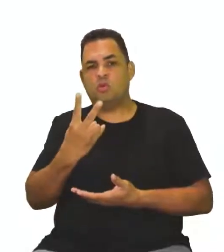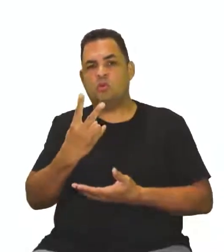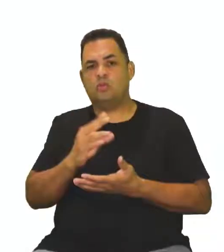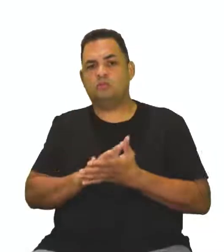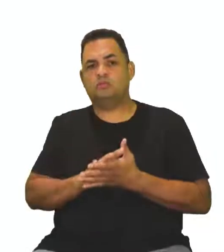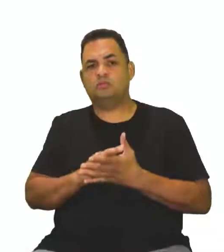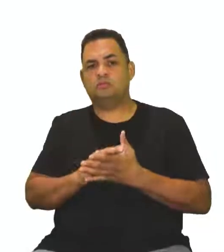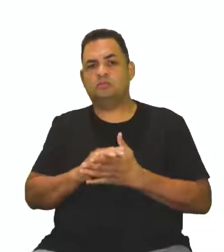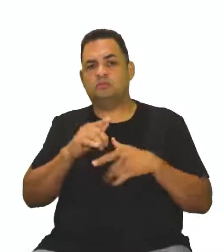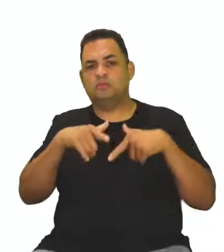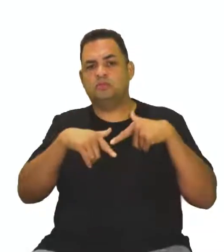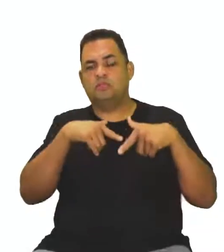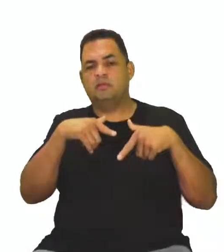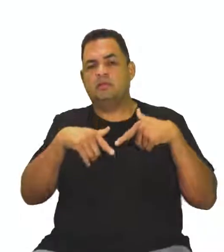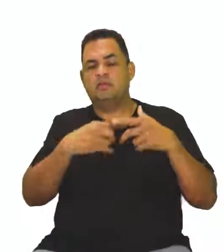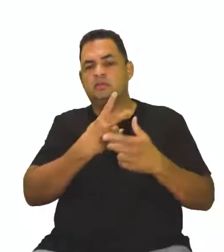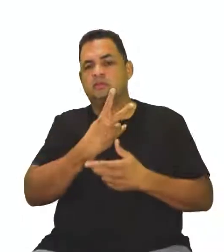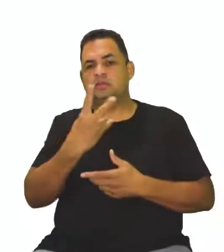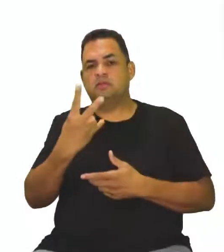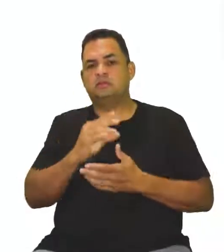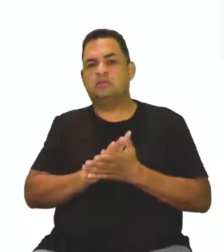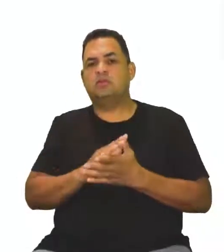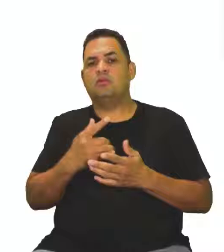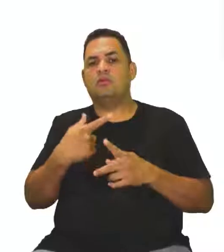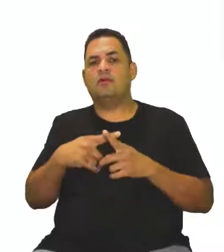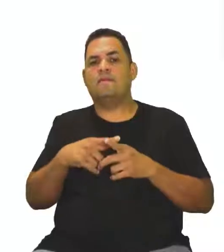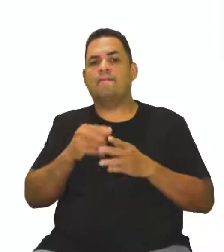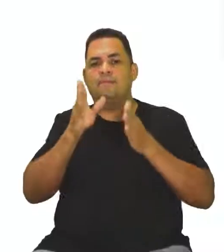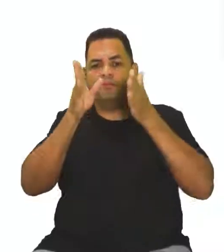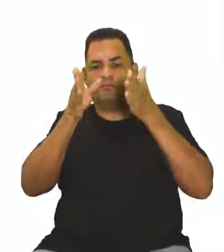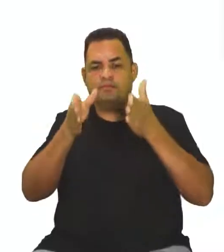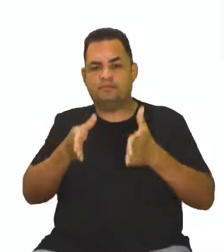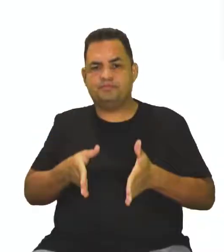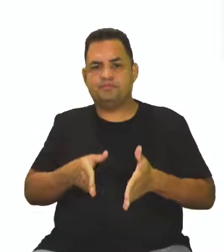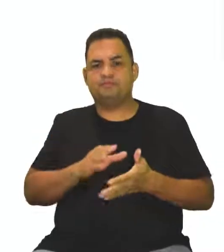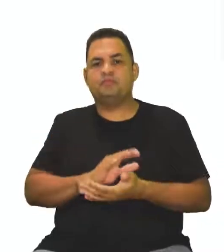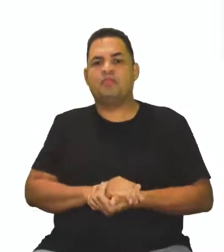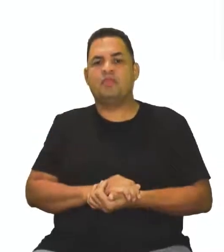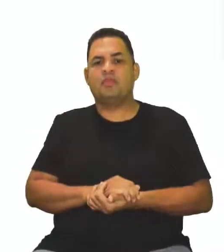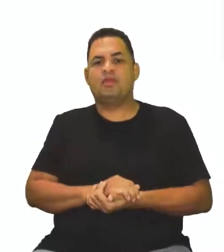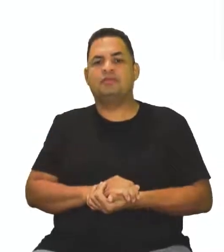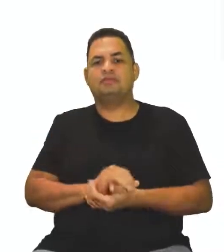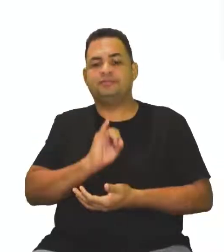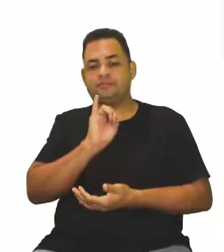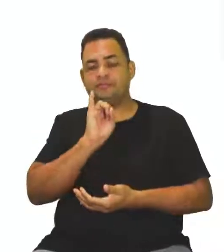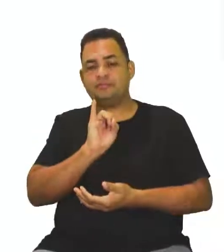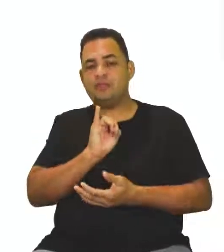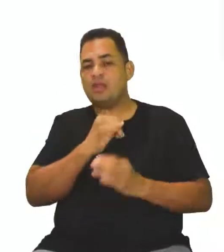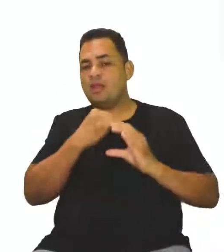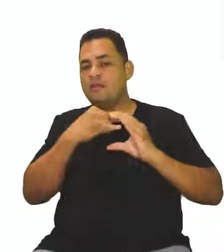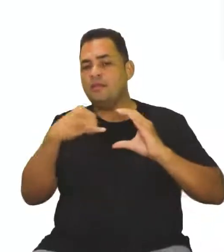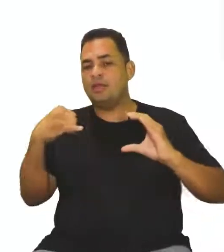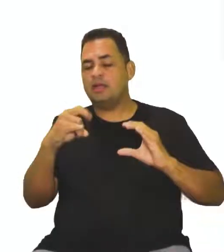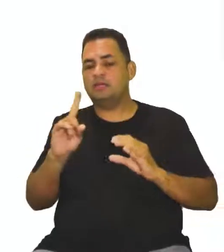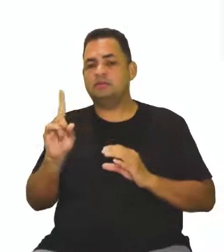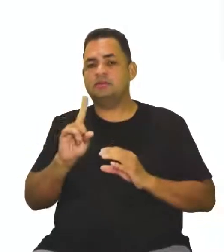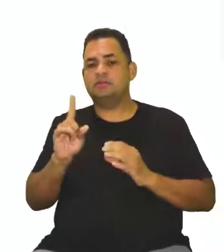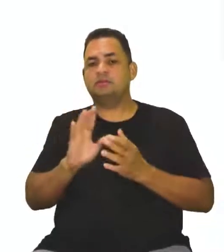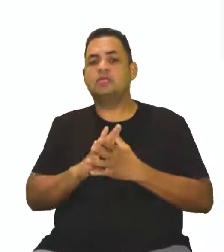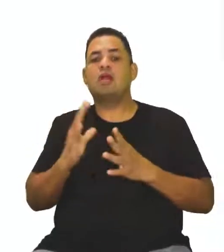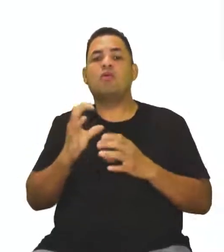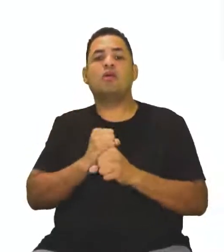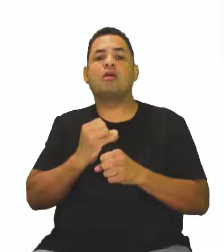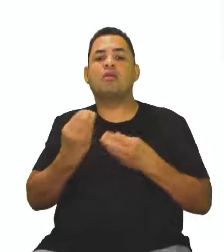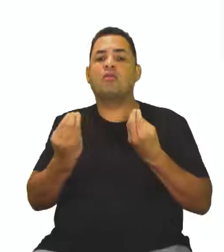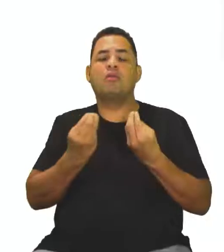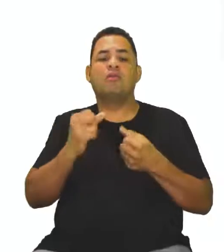é igual, porque é paralelo, e a corrente não. Mas como é que eu faço então para achar a corrente,